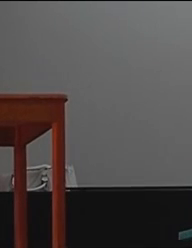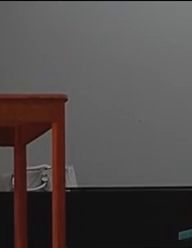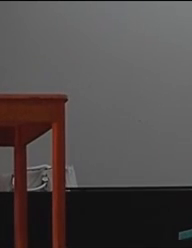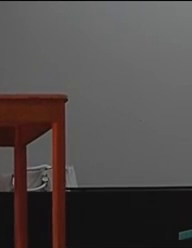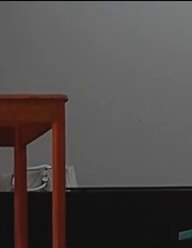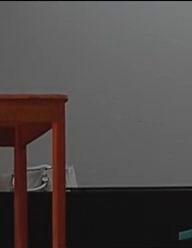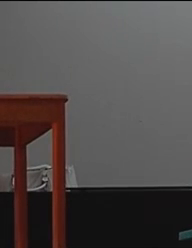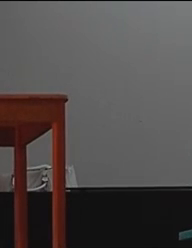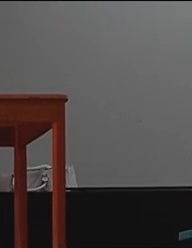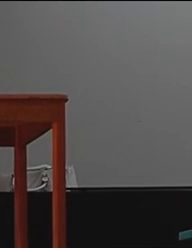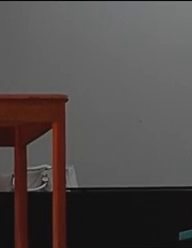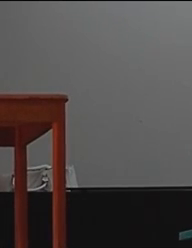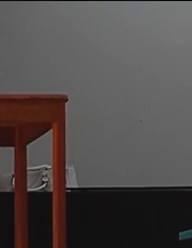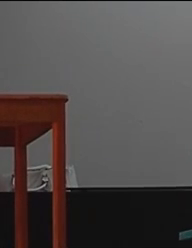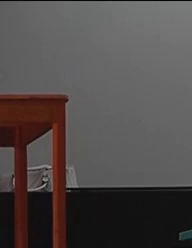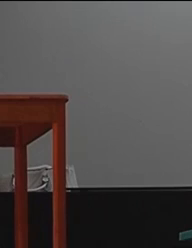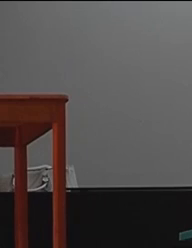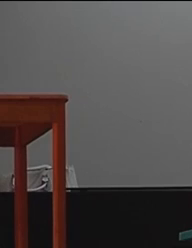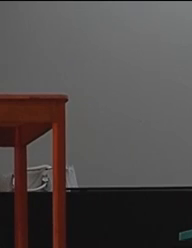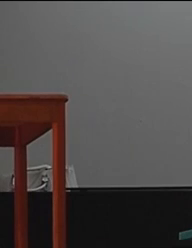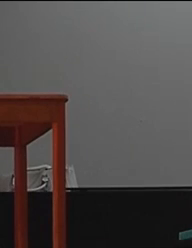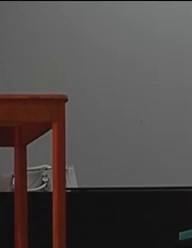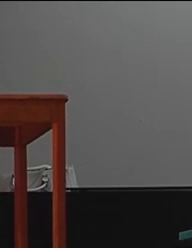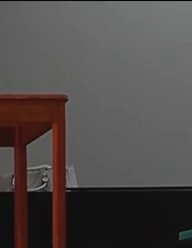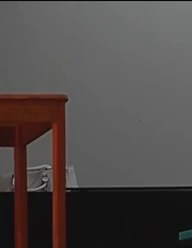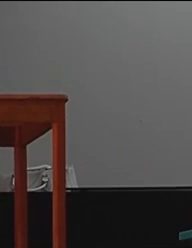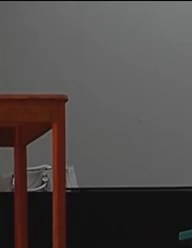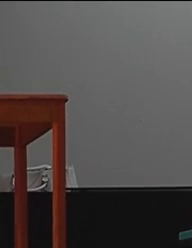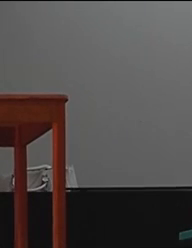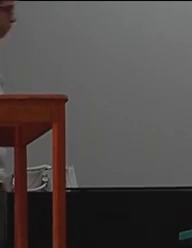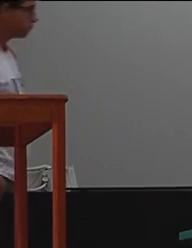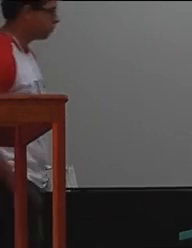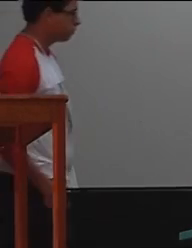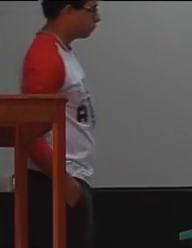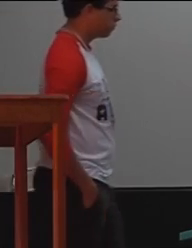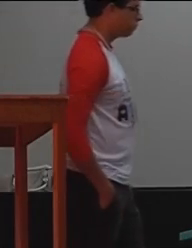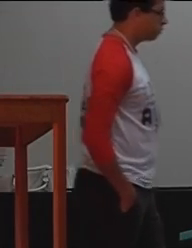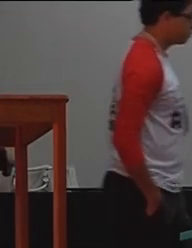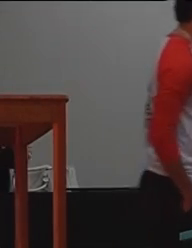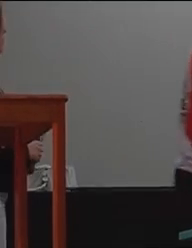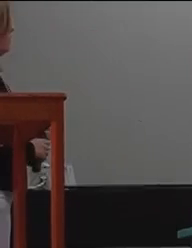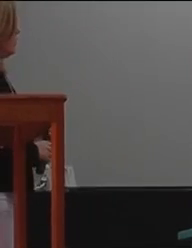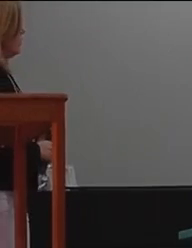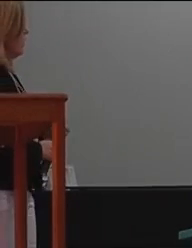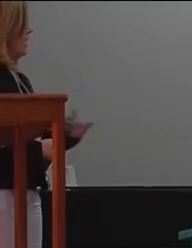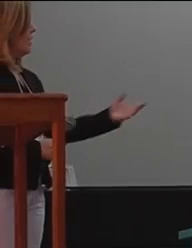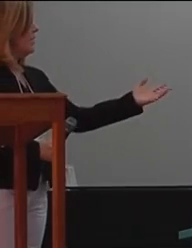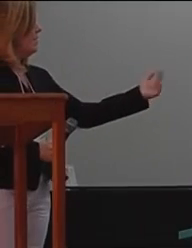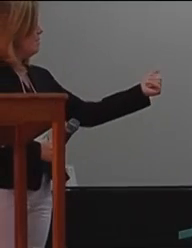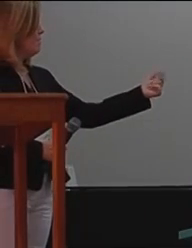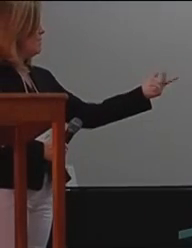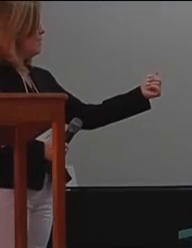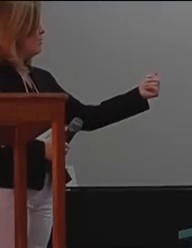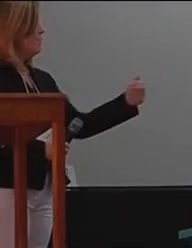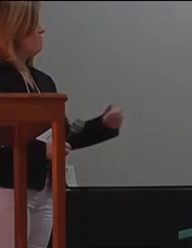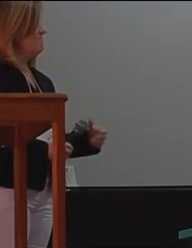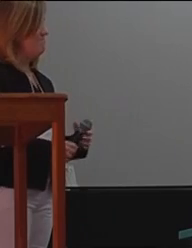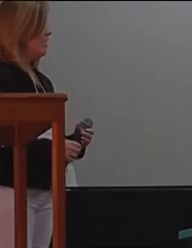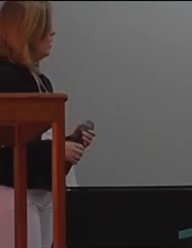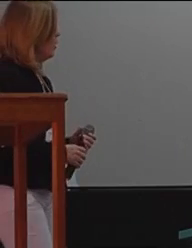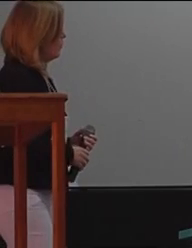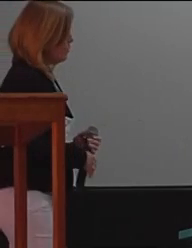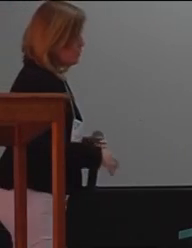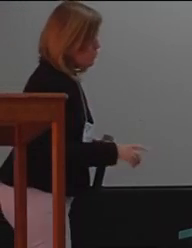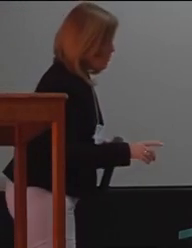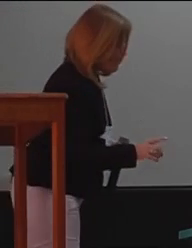grande fórum, decidirem o que é que eles queriam para a pesquisa, pós-graduação e inovação. E desta